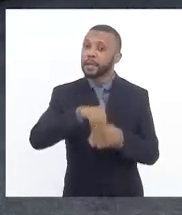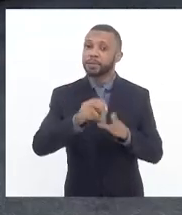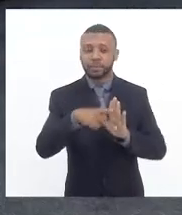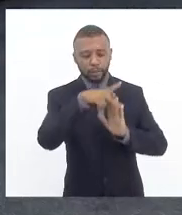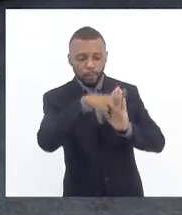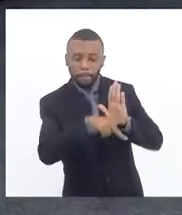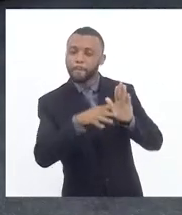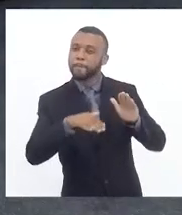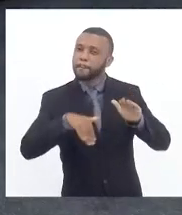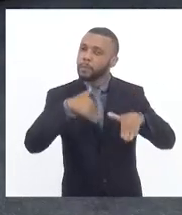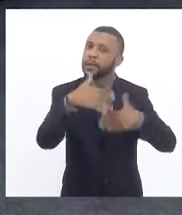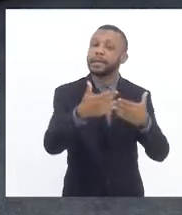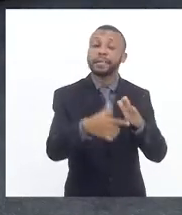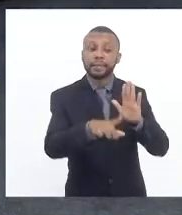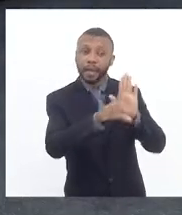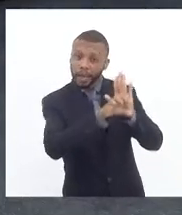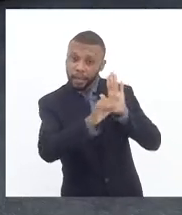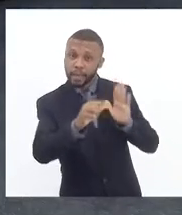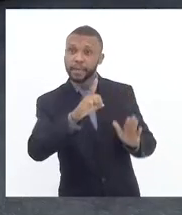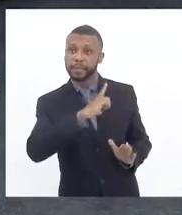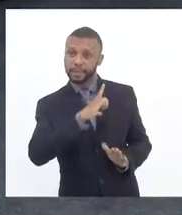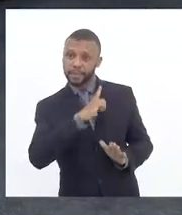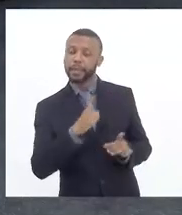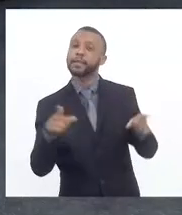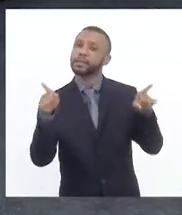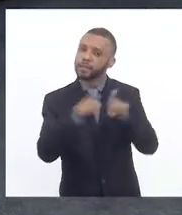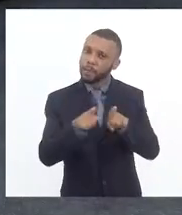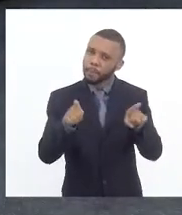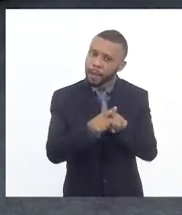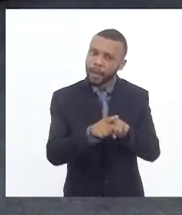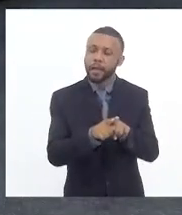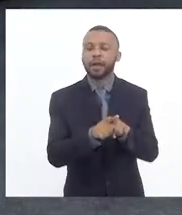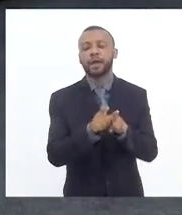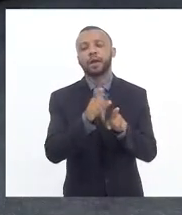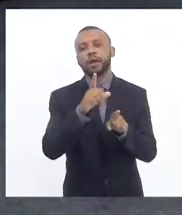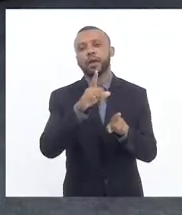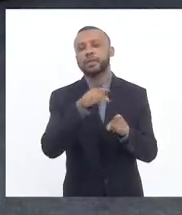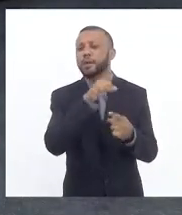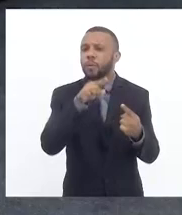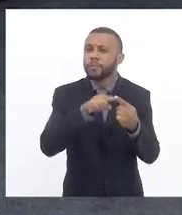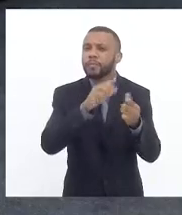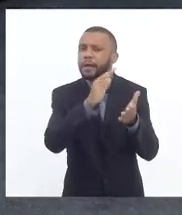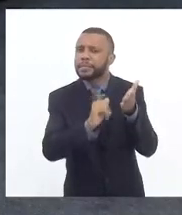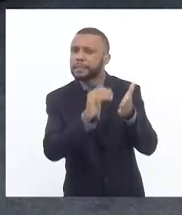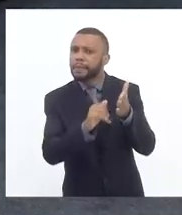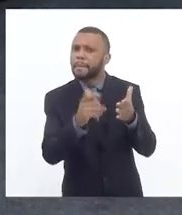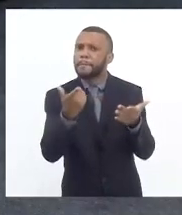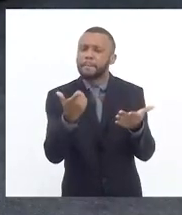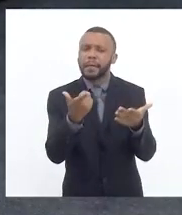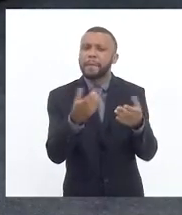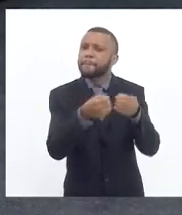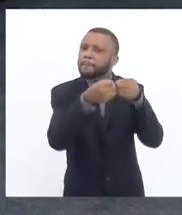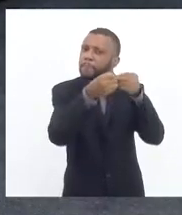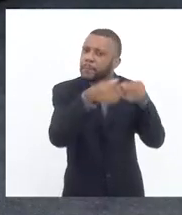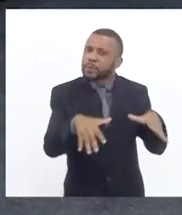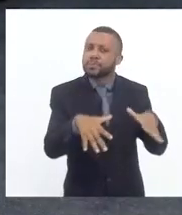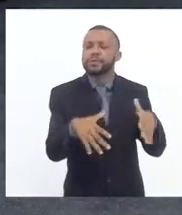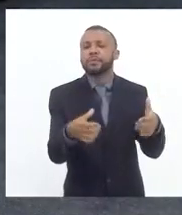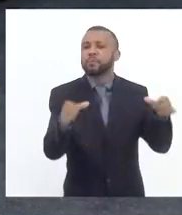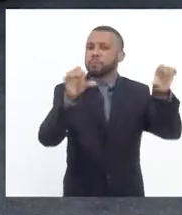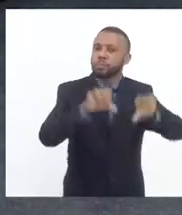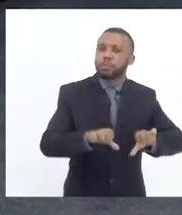projeto né dessas leis que chegam aqui também em afogadinha para tirar direito para arrebentar mais ainda um